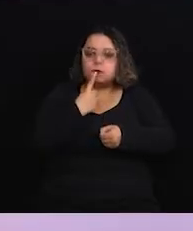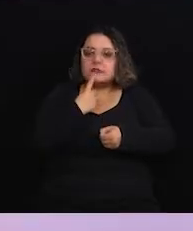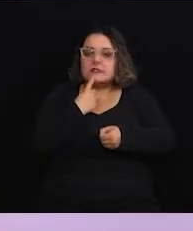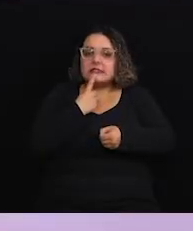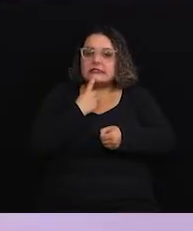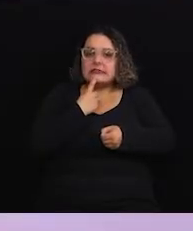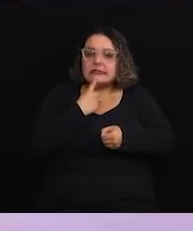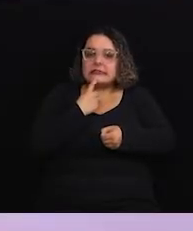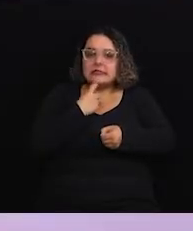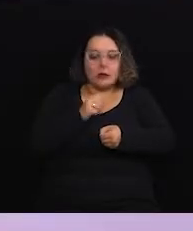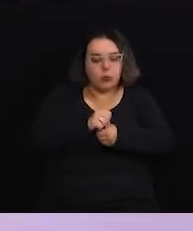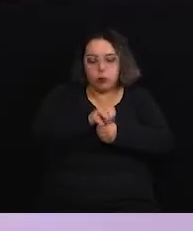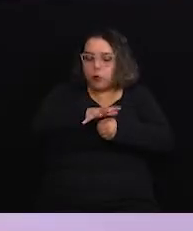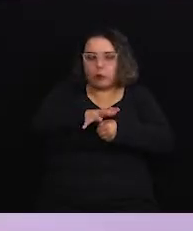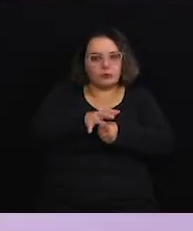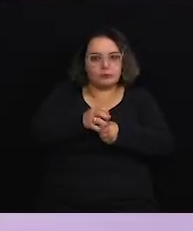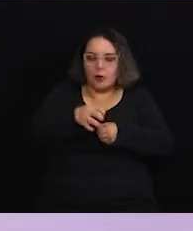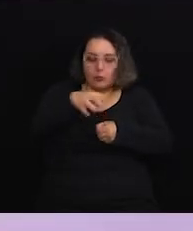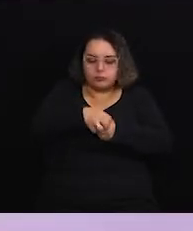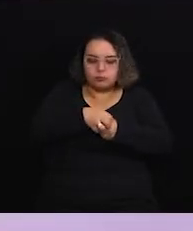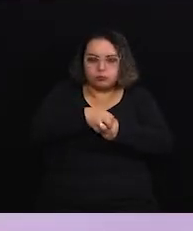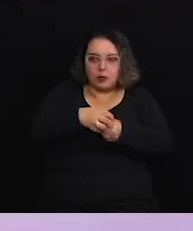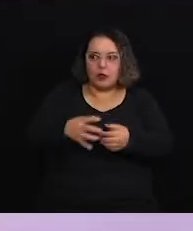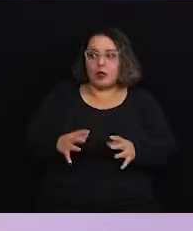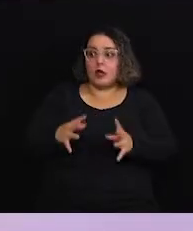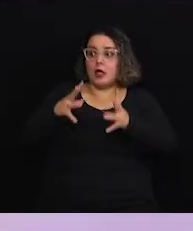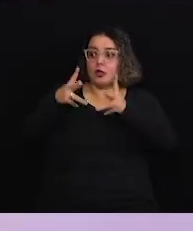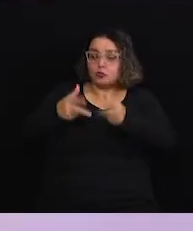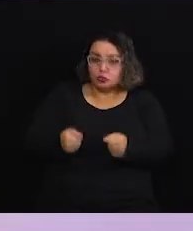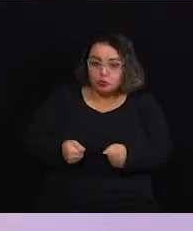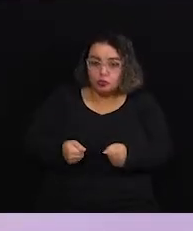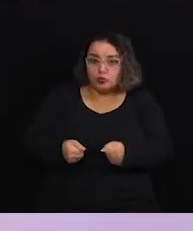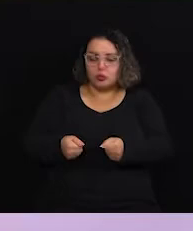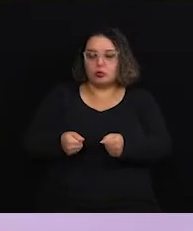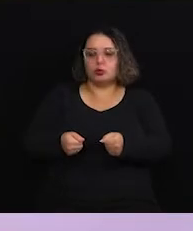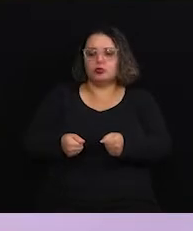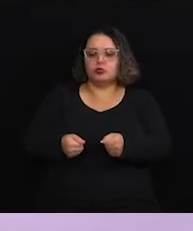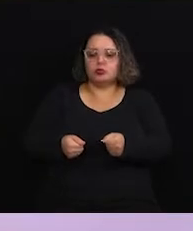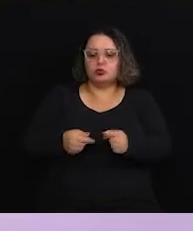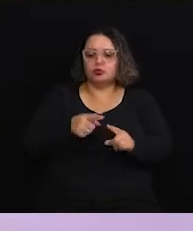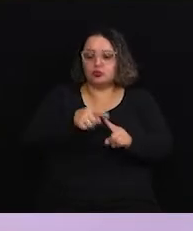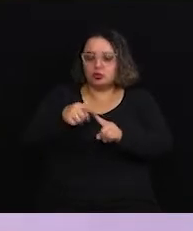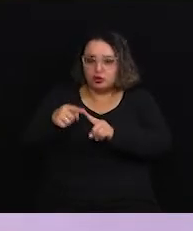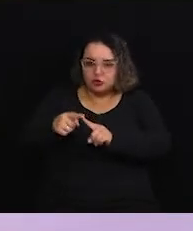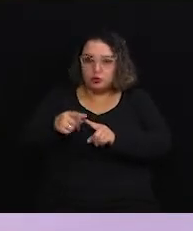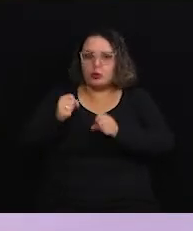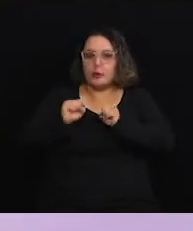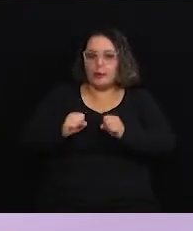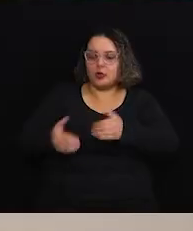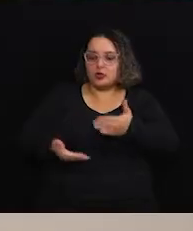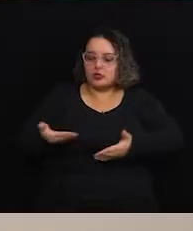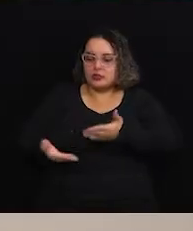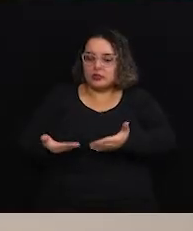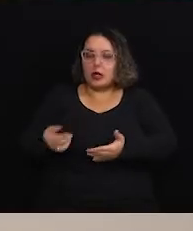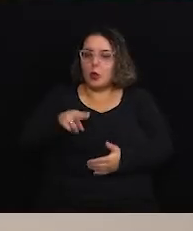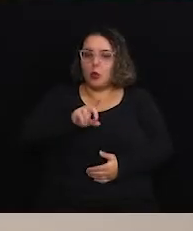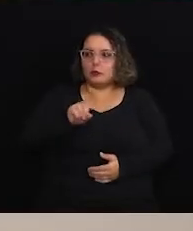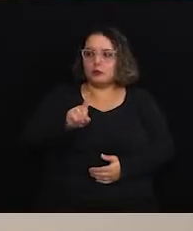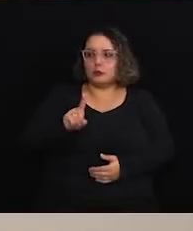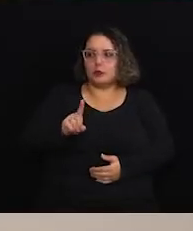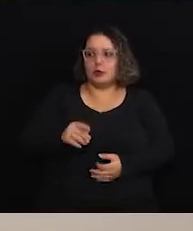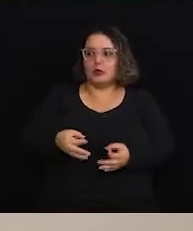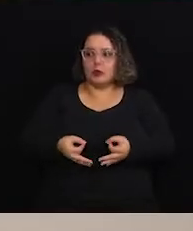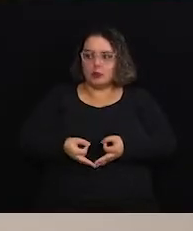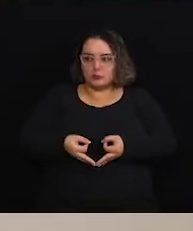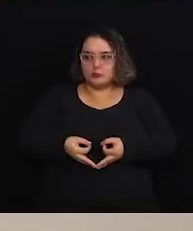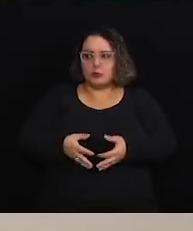quando a cirurgia é indicada, doutora, todos os casos ou não? Tem medicamento que pode já tratar a doença? Em geral, hoje a